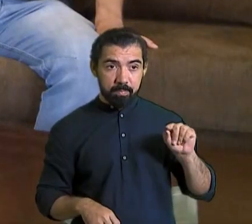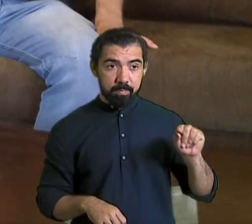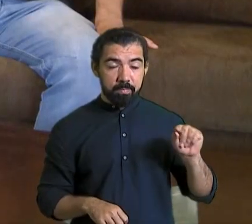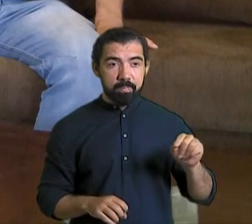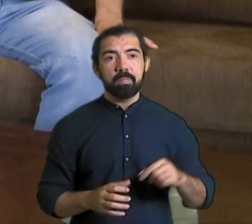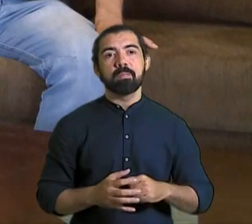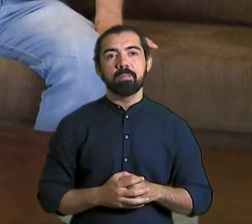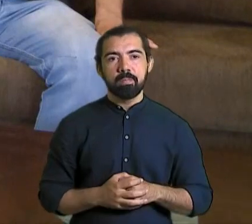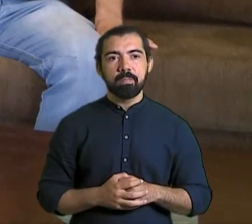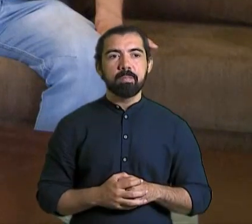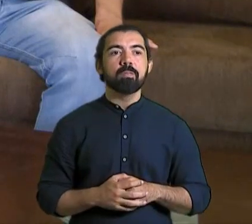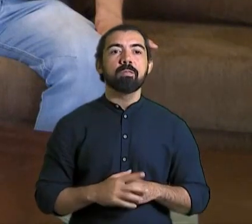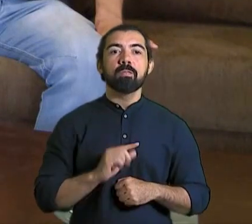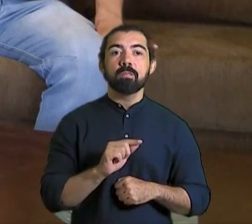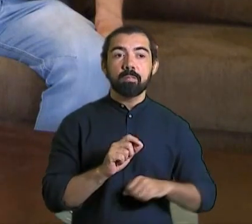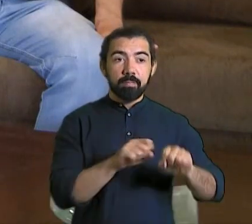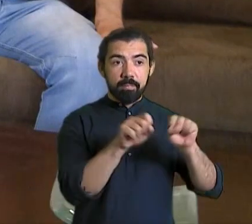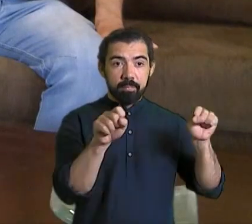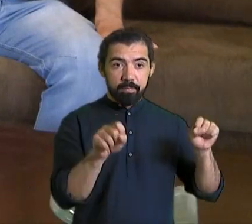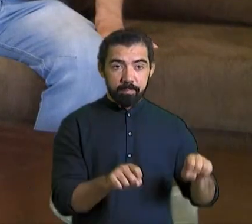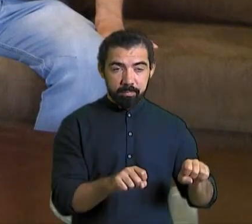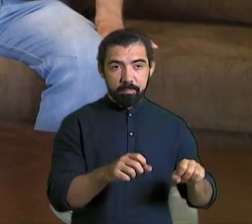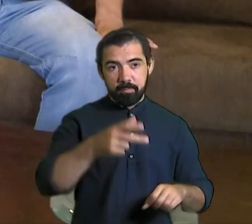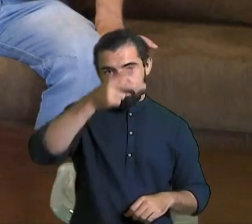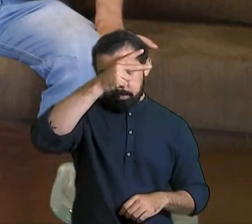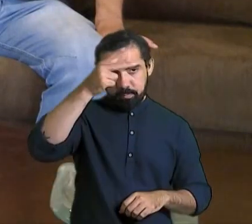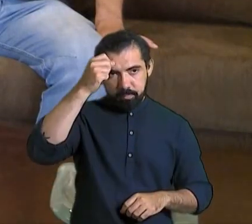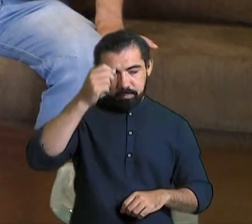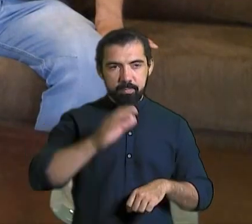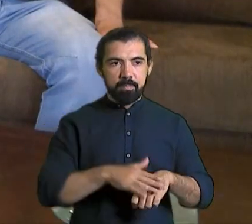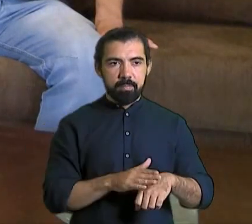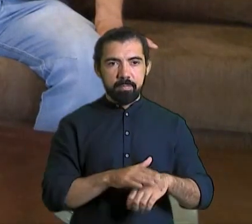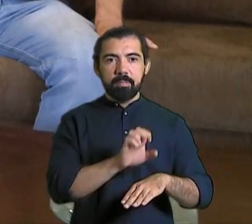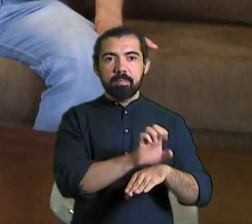sistemas municipais, estaduais e federais, né?